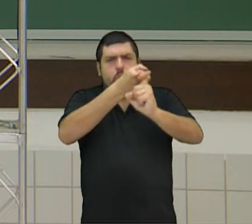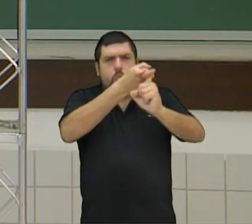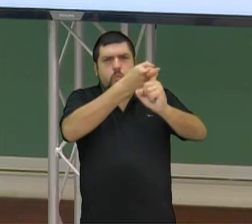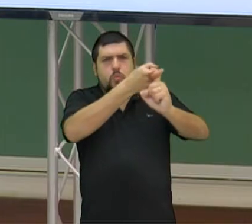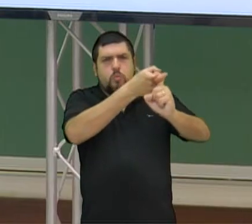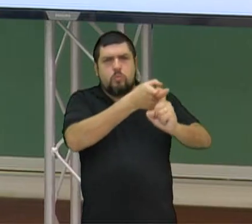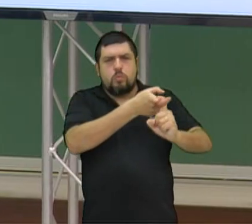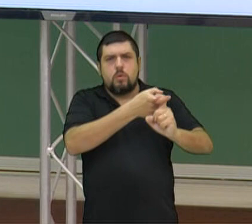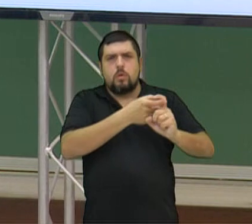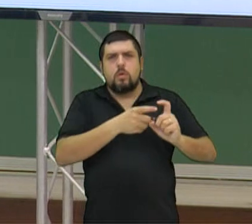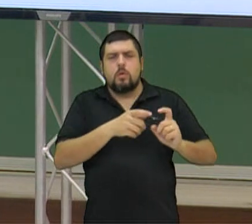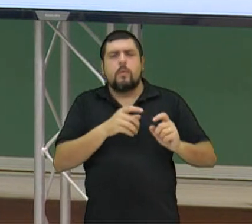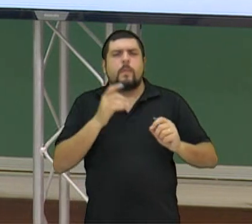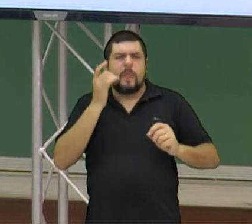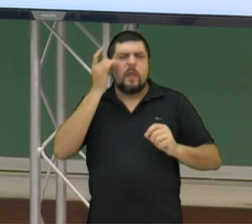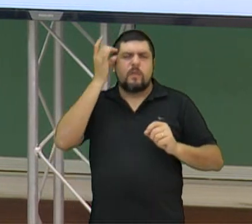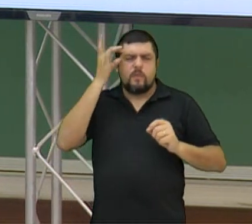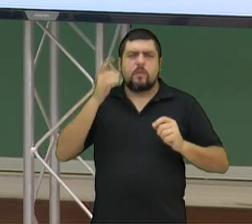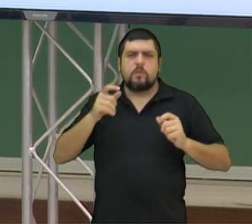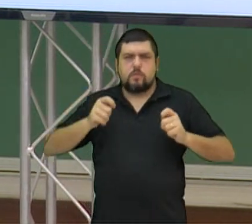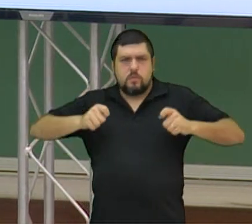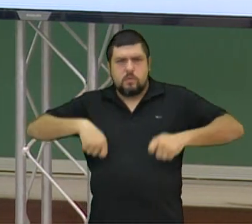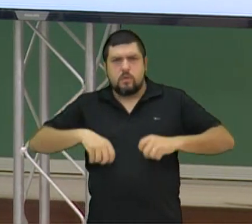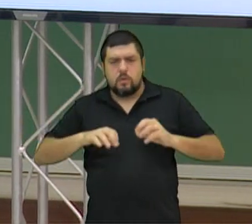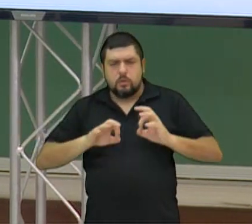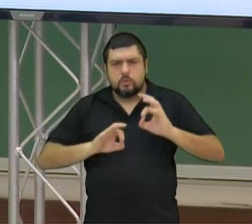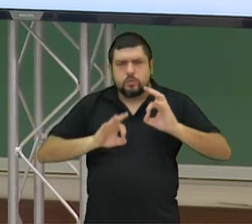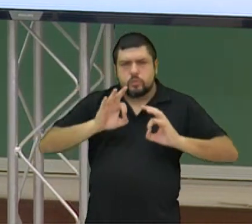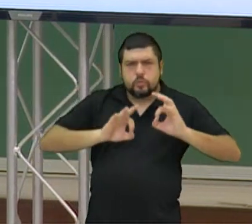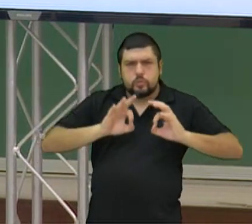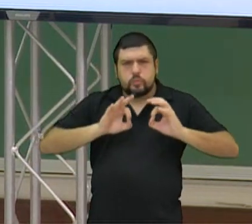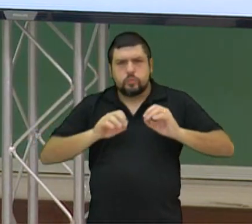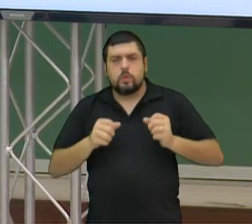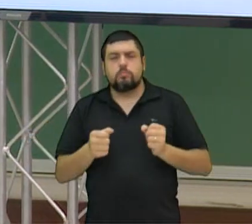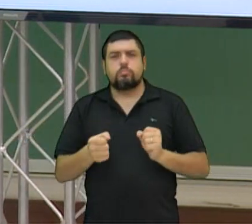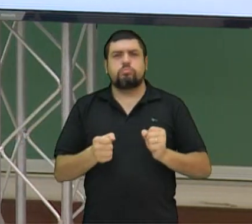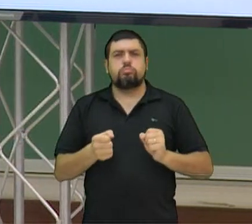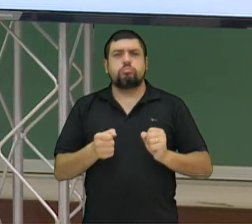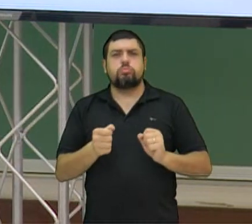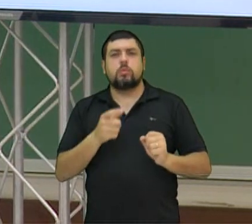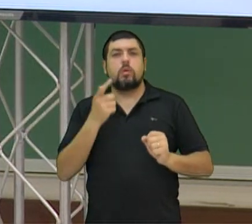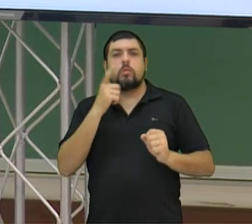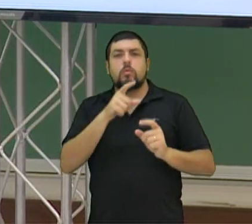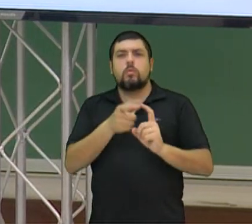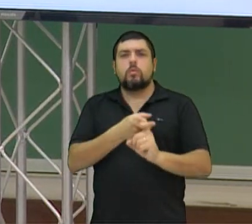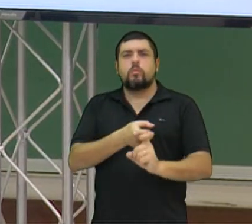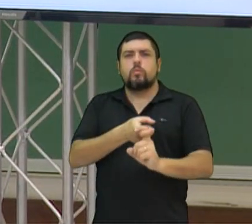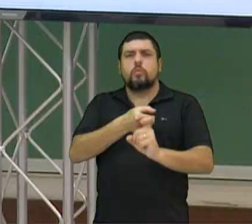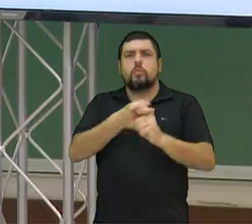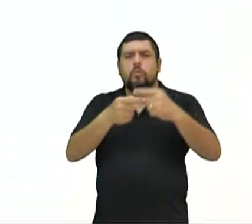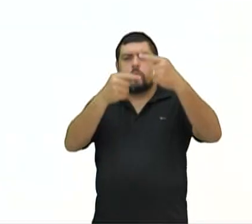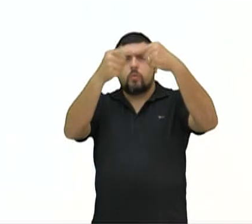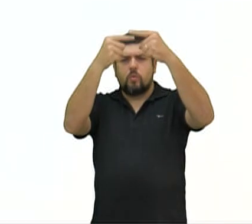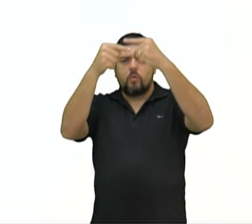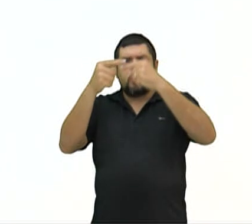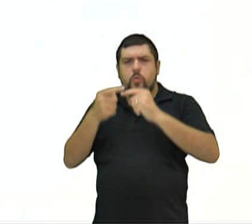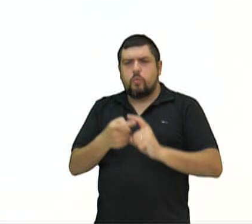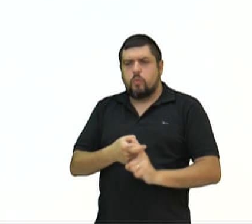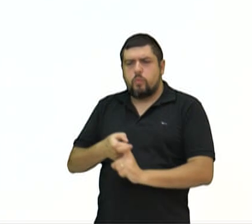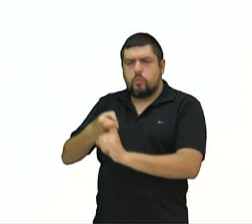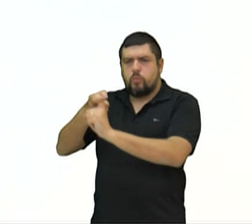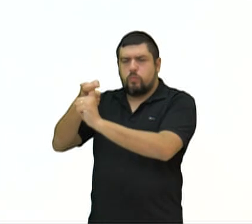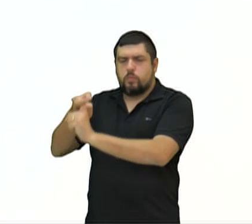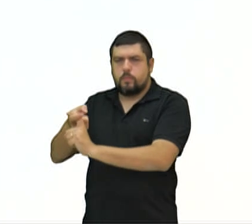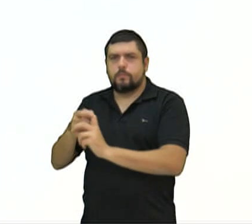de engrenagem lá que com certeza você reduz bastante o esforço desses motores. Gente, então aqui, ó. Utilizou-se o acoplamento de